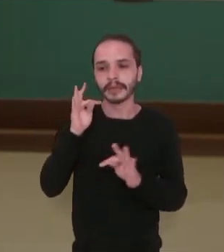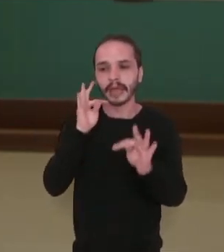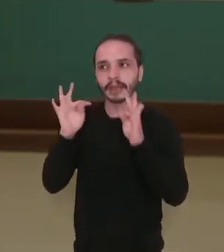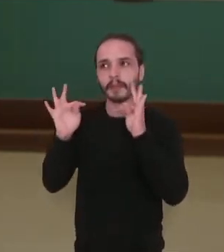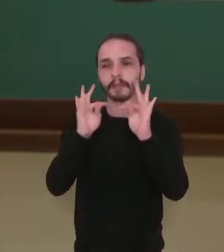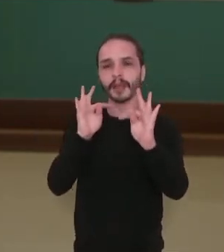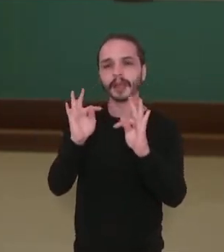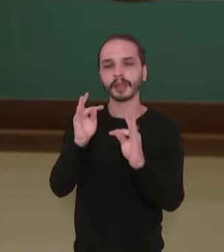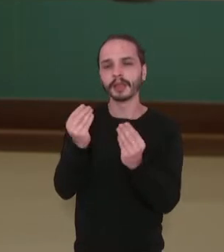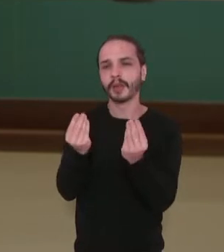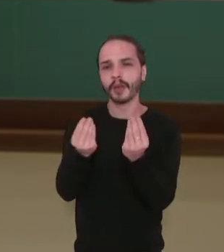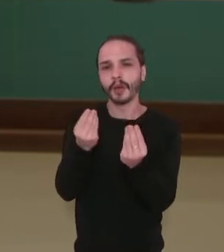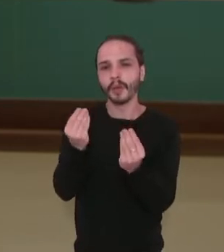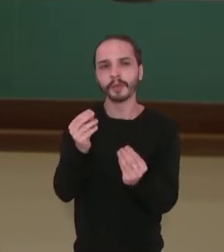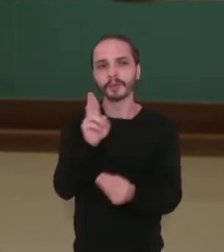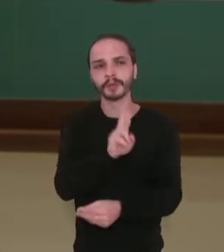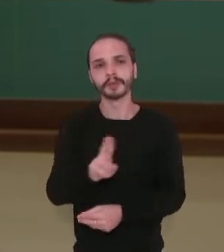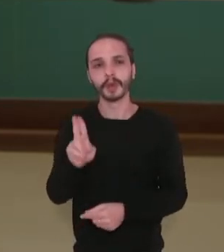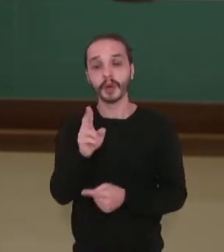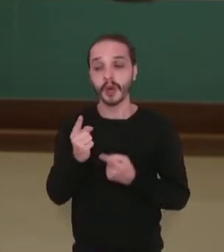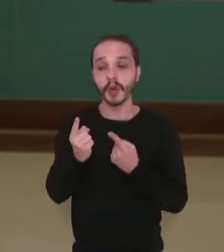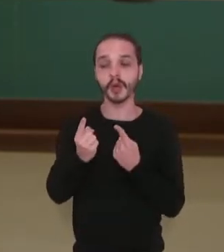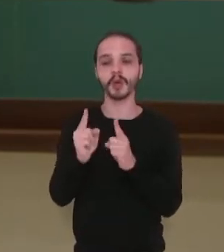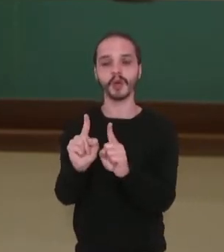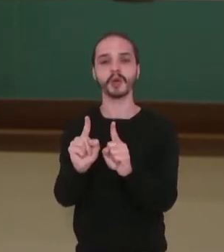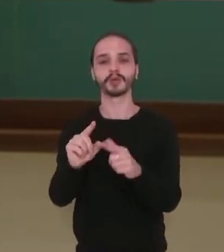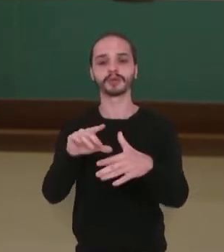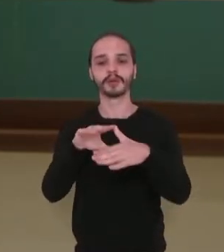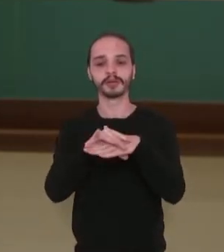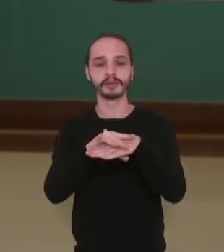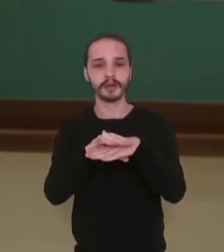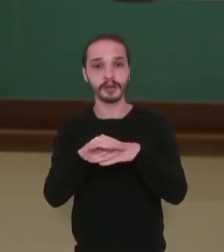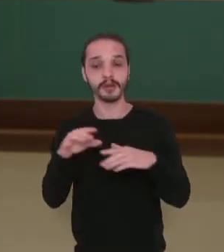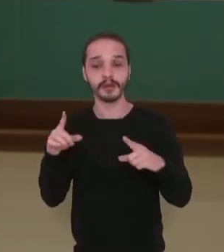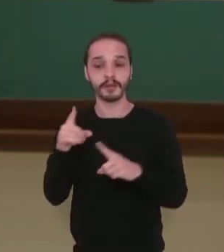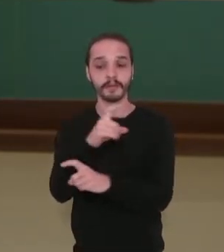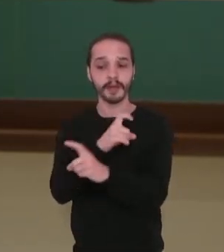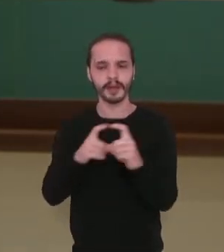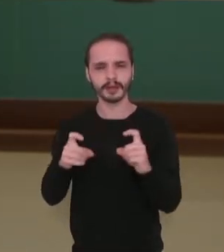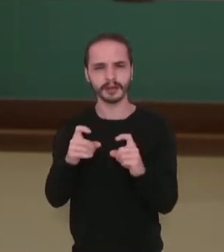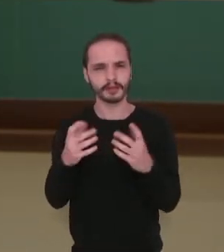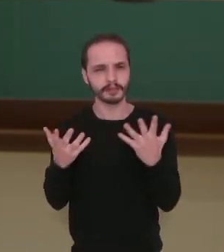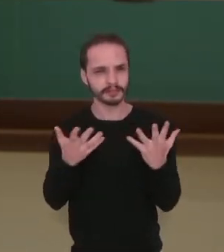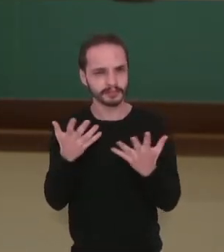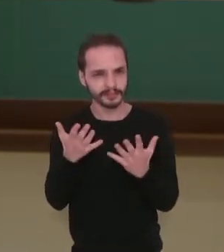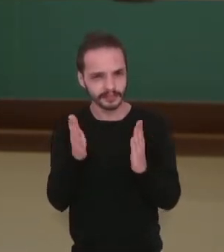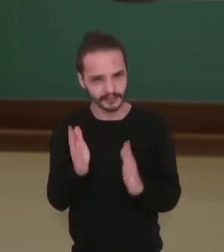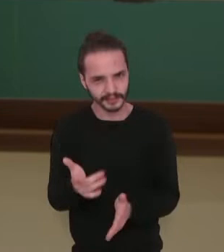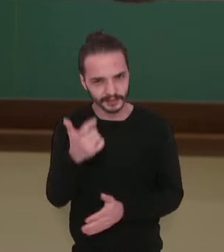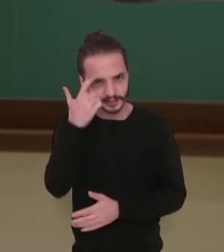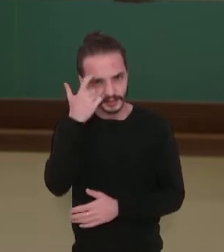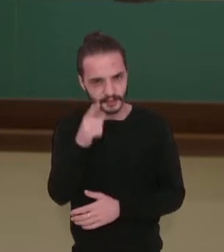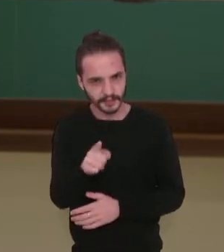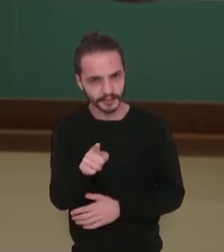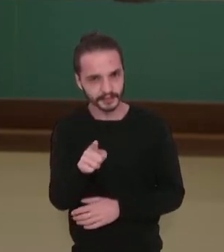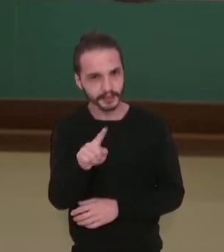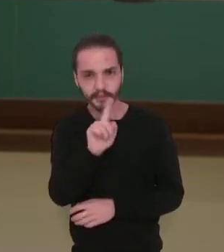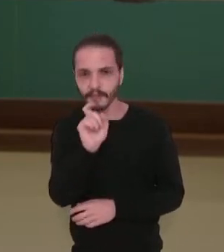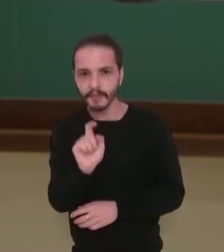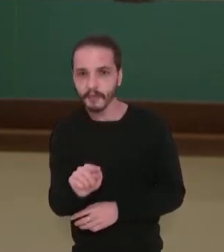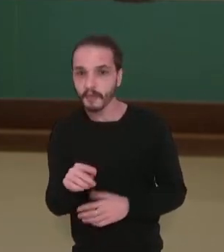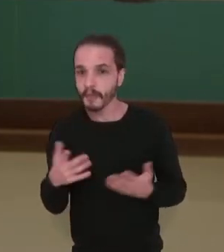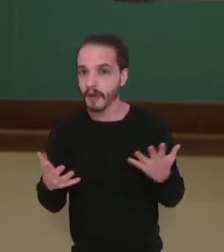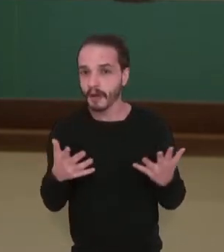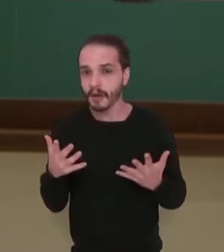principal tratamento que é utilizado contra as doenças causadas por bactérias. Você já pensou nisso? Qual será que